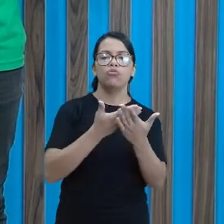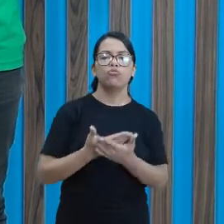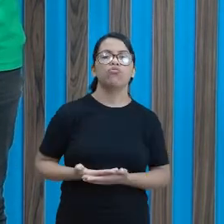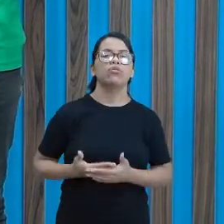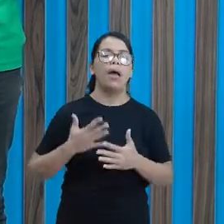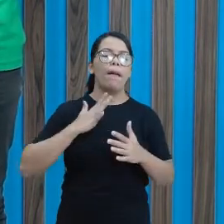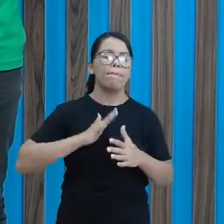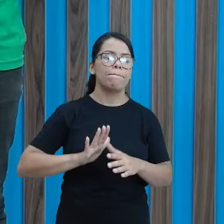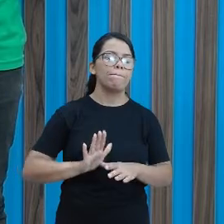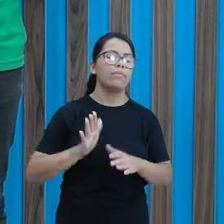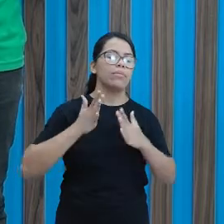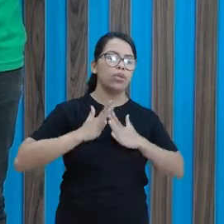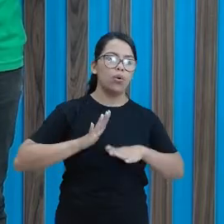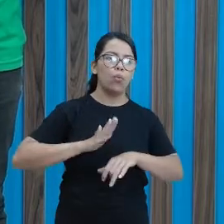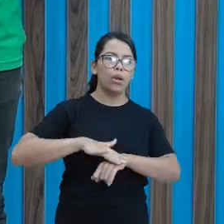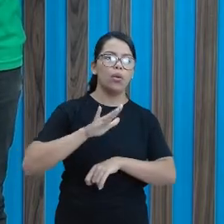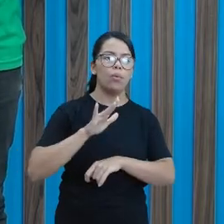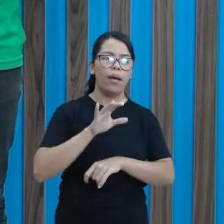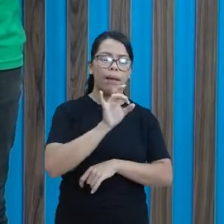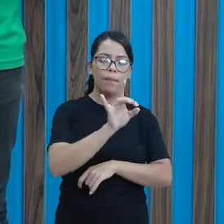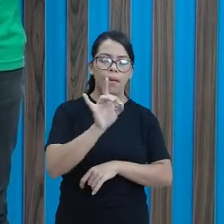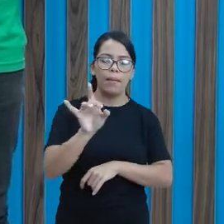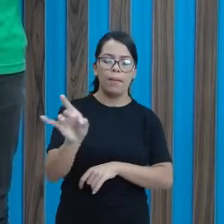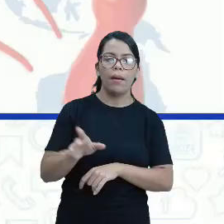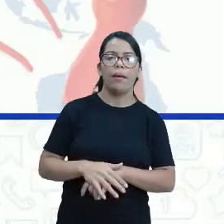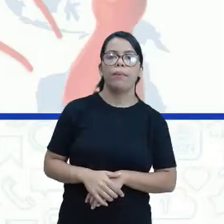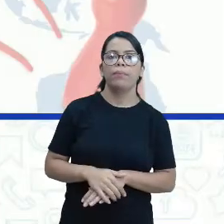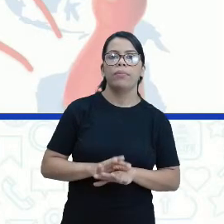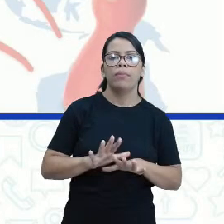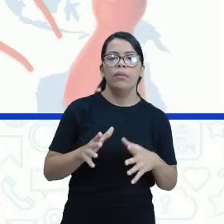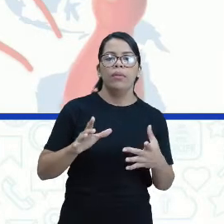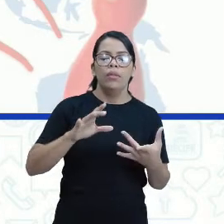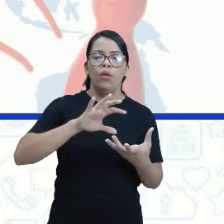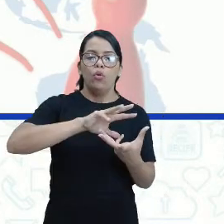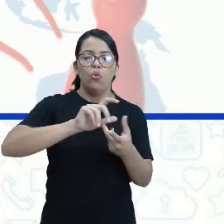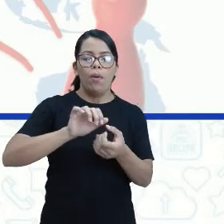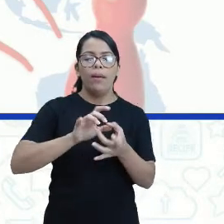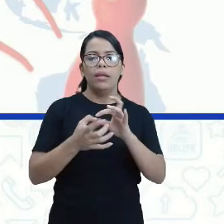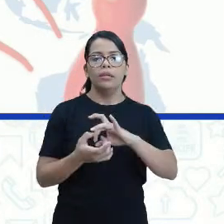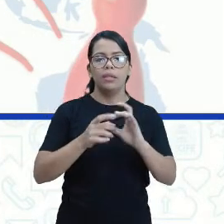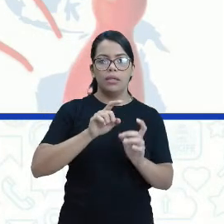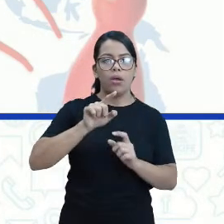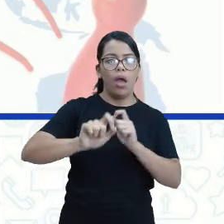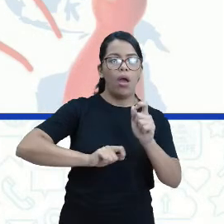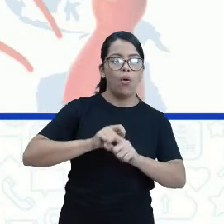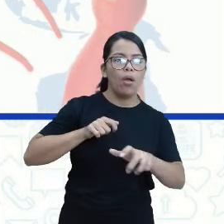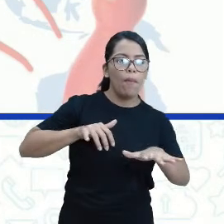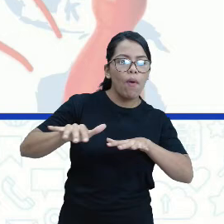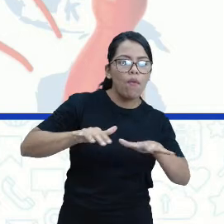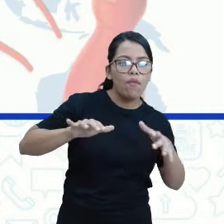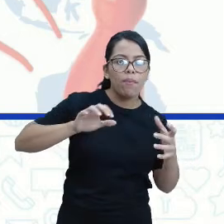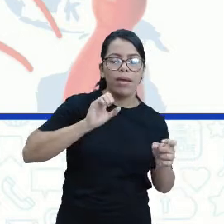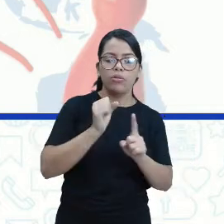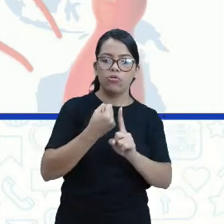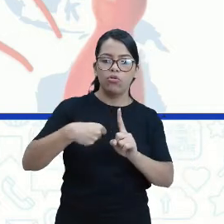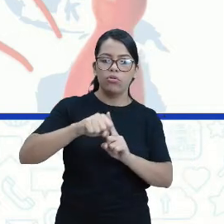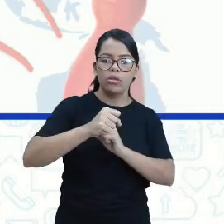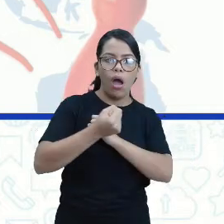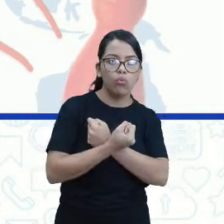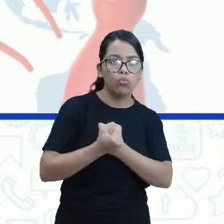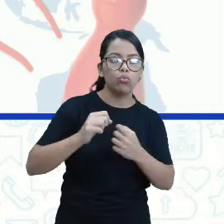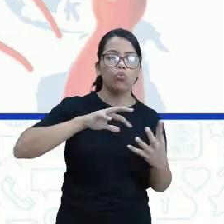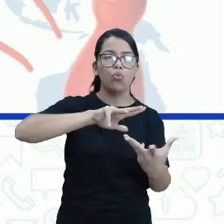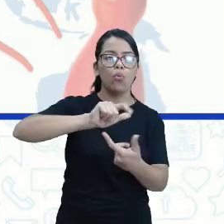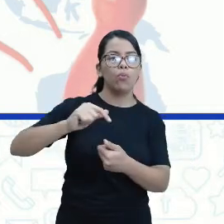desse, pelo menos alguns desses aqui. A globalização é um fenômeno social que ocorre em escala global. Esse processo consiste em uma interação